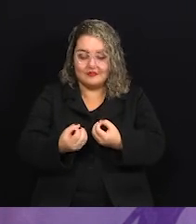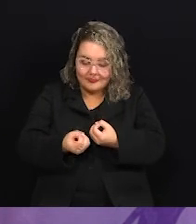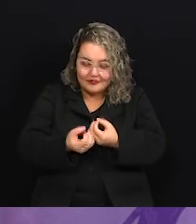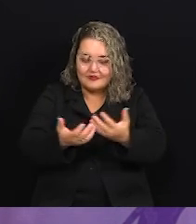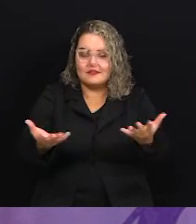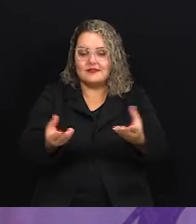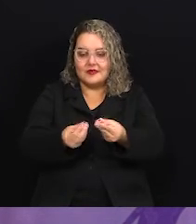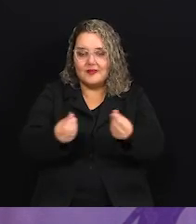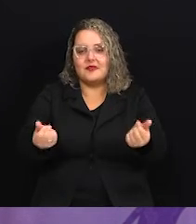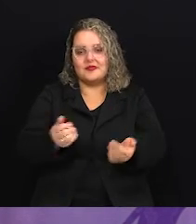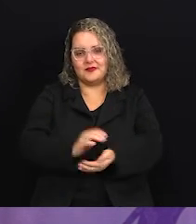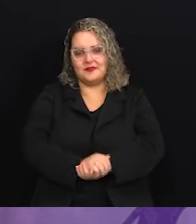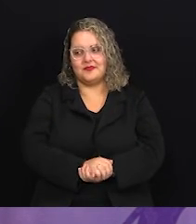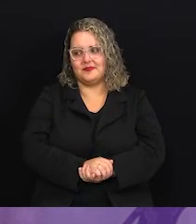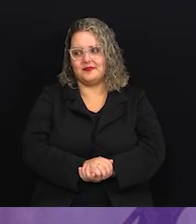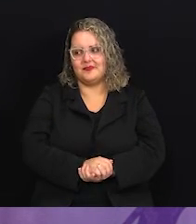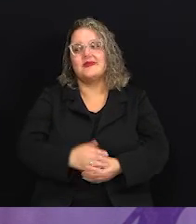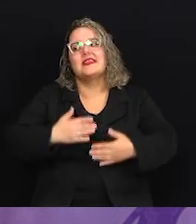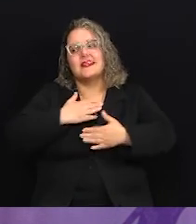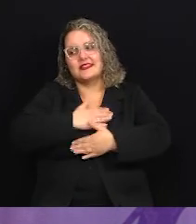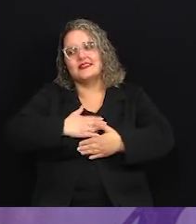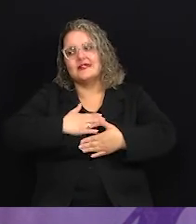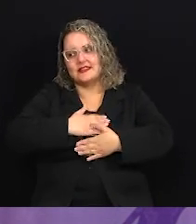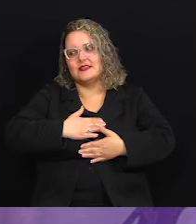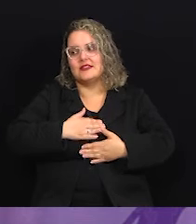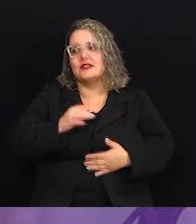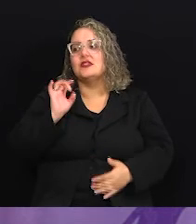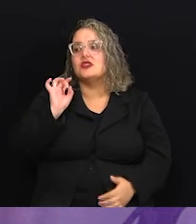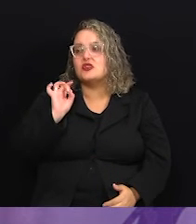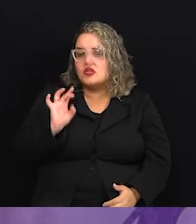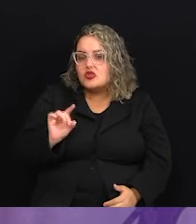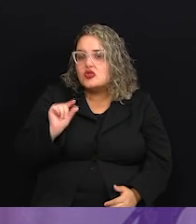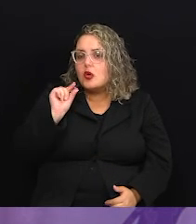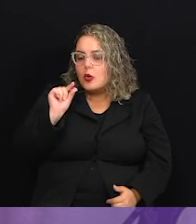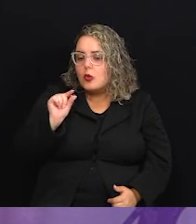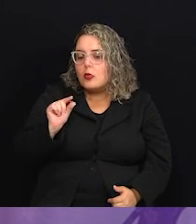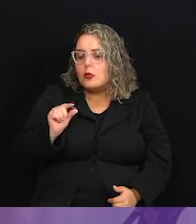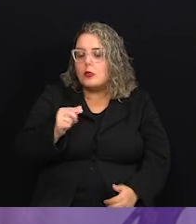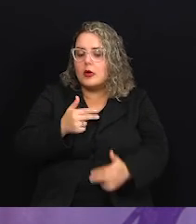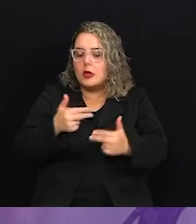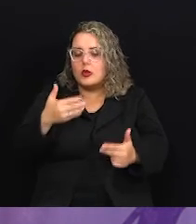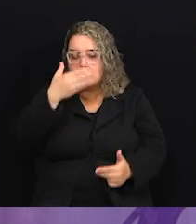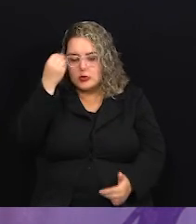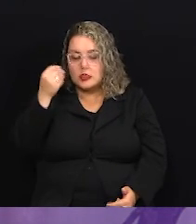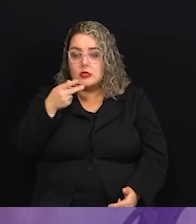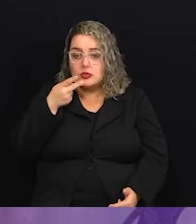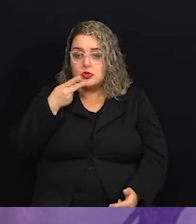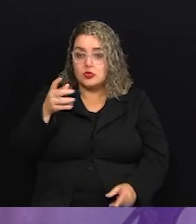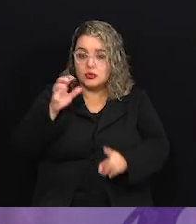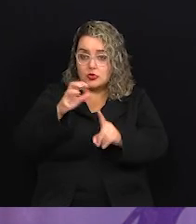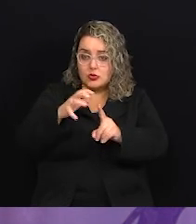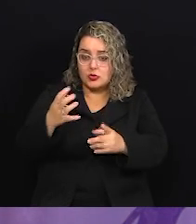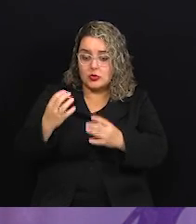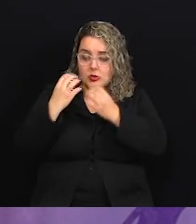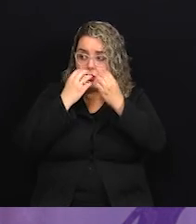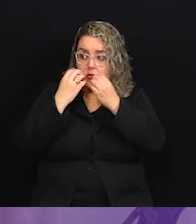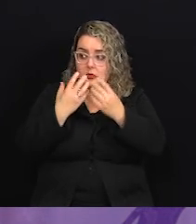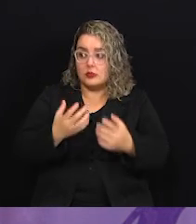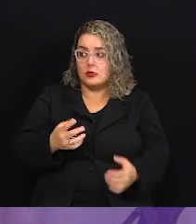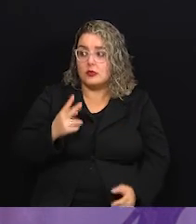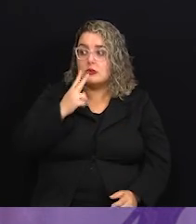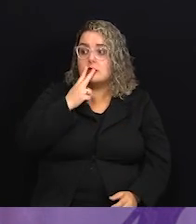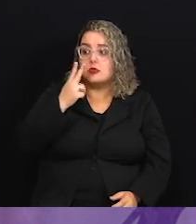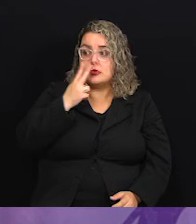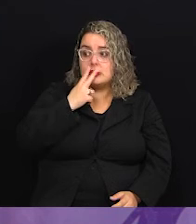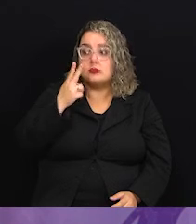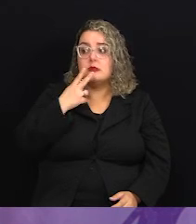levar informação de qualidade, né? Será um prazer. Só um pequeno fator que eu esqueci de dizer que impacta bastante na